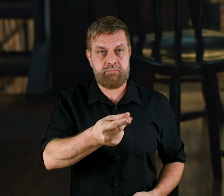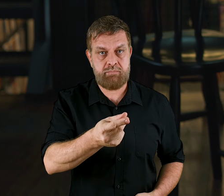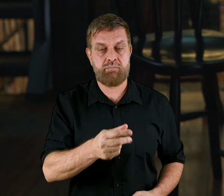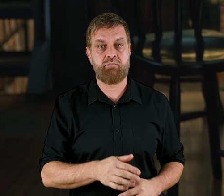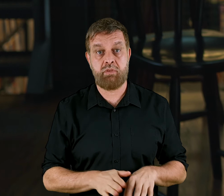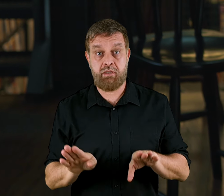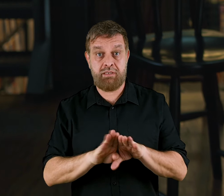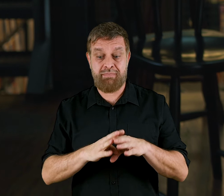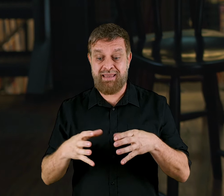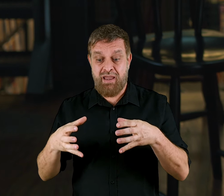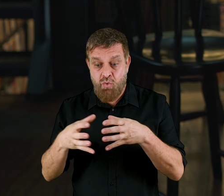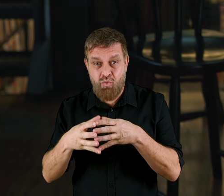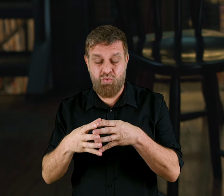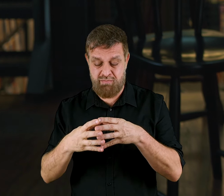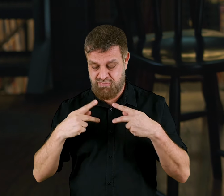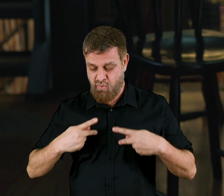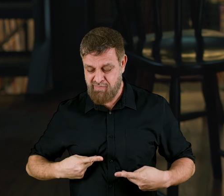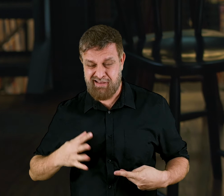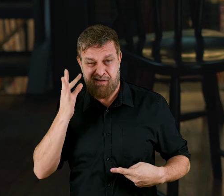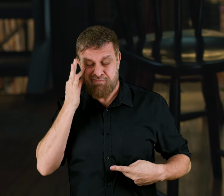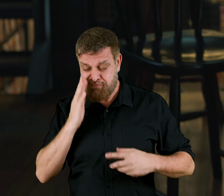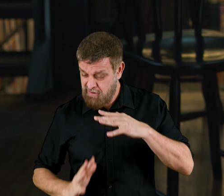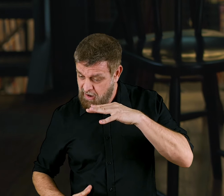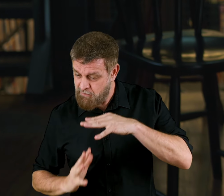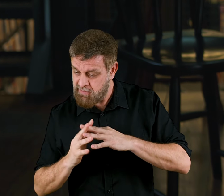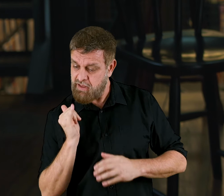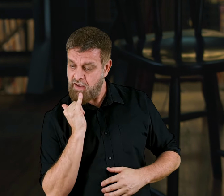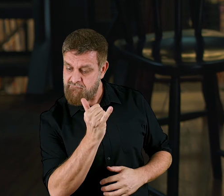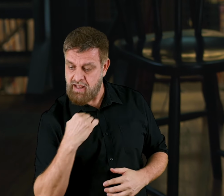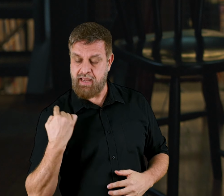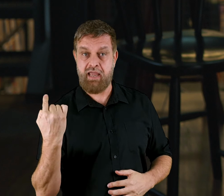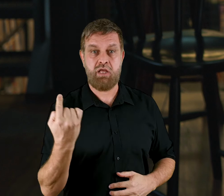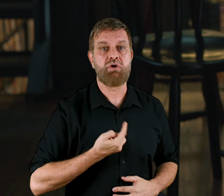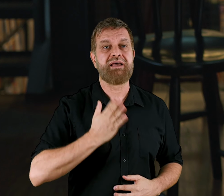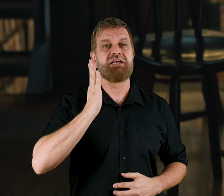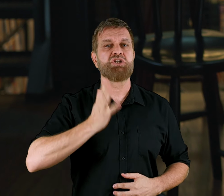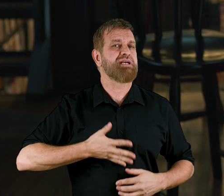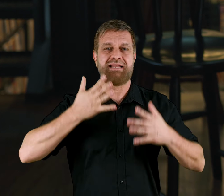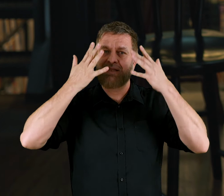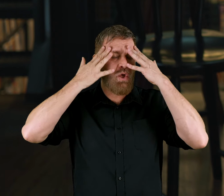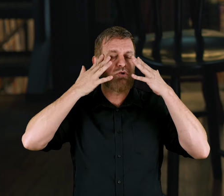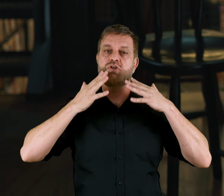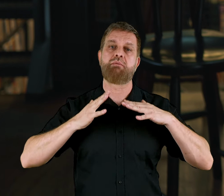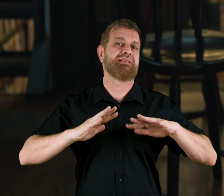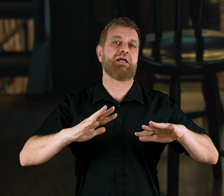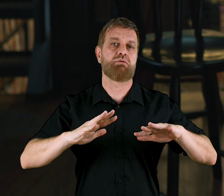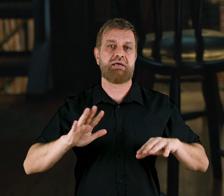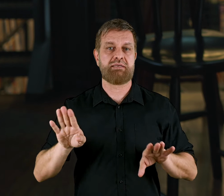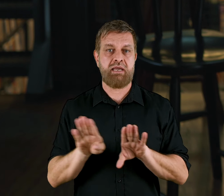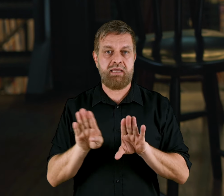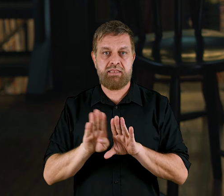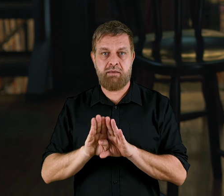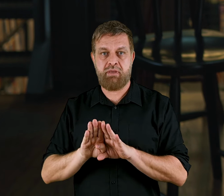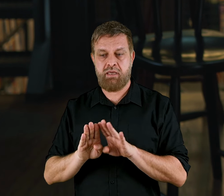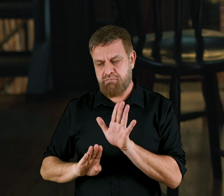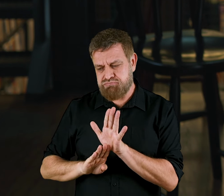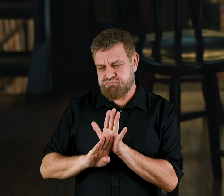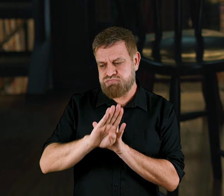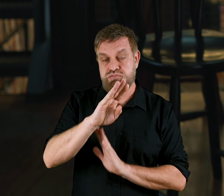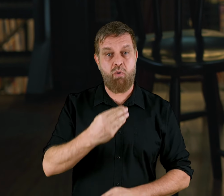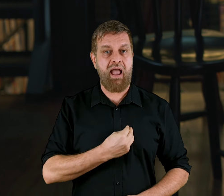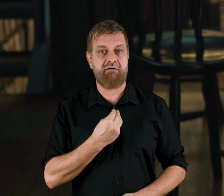argumento dos transhumanistas. Eles querem dizer, então, na verdade, que nós já somos tão artificiais que a pressão evolutiva da vida